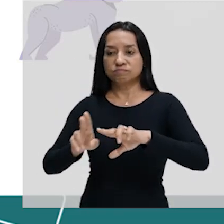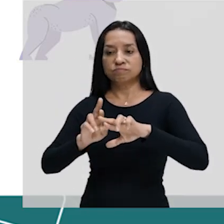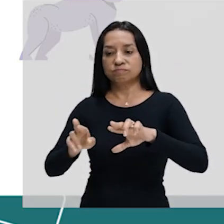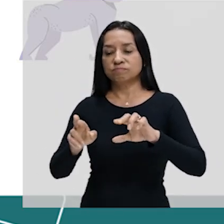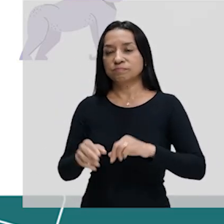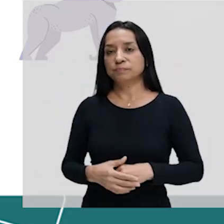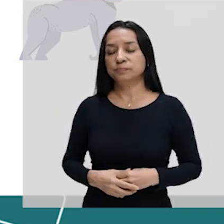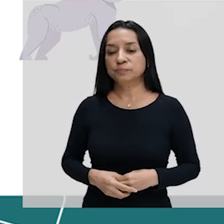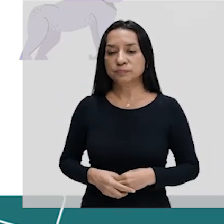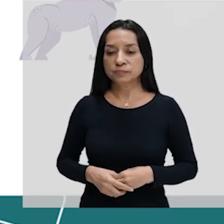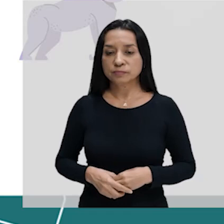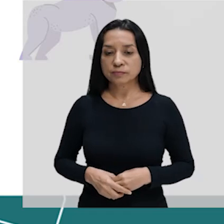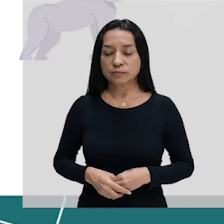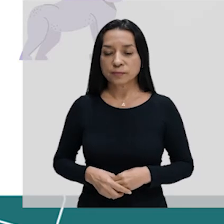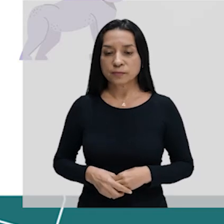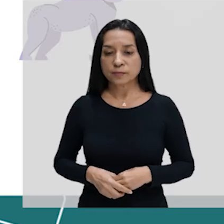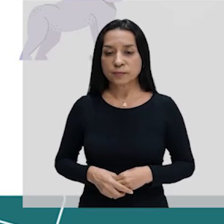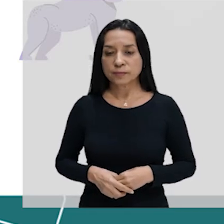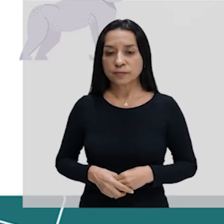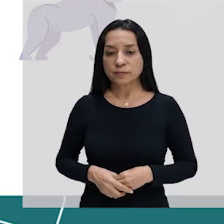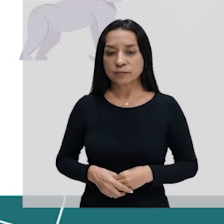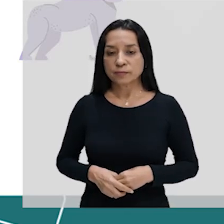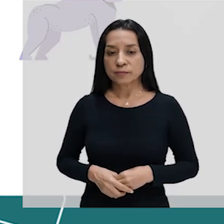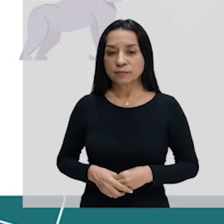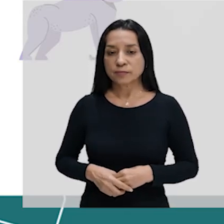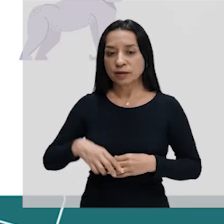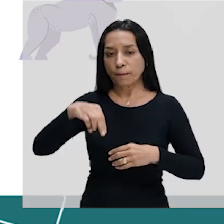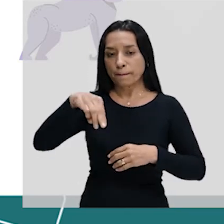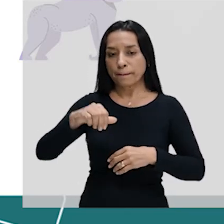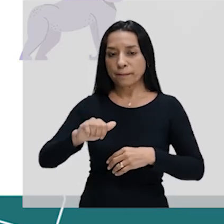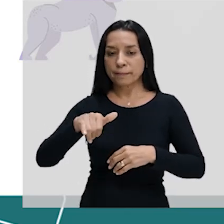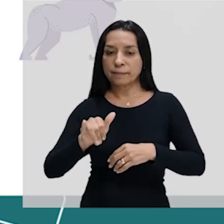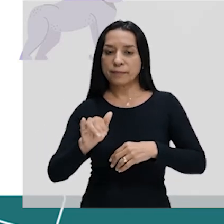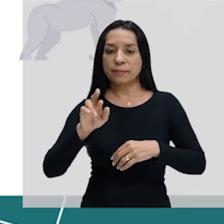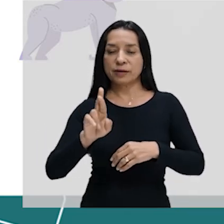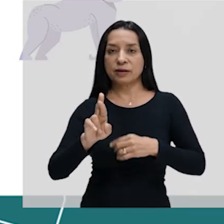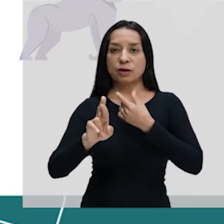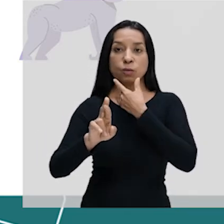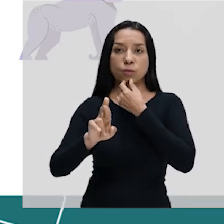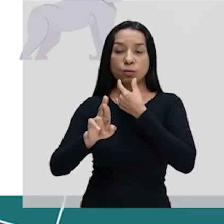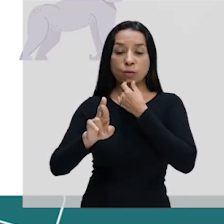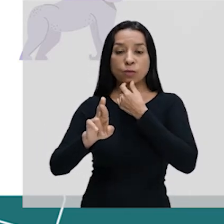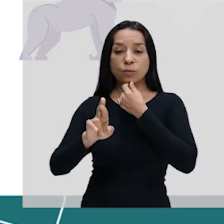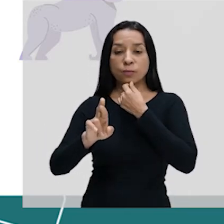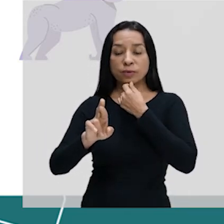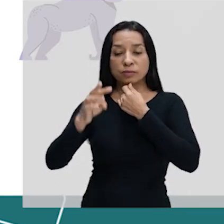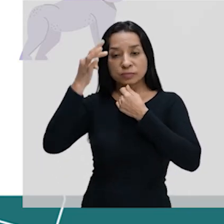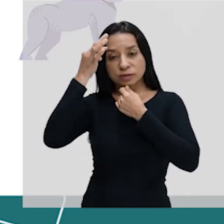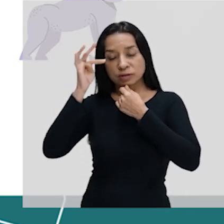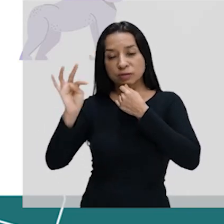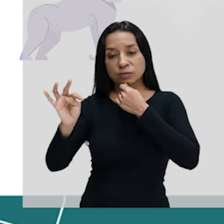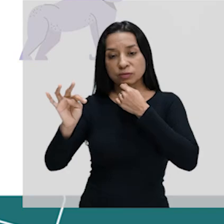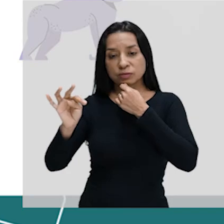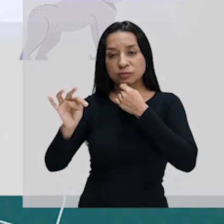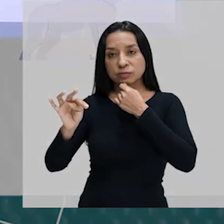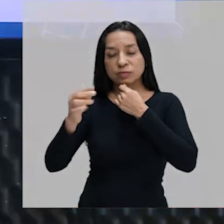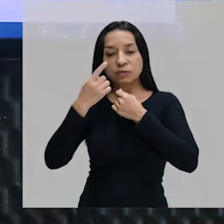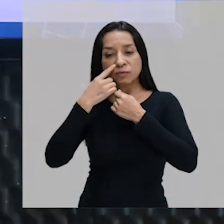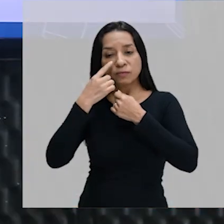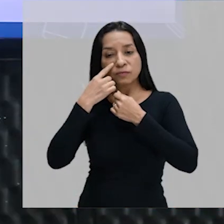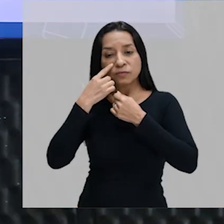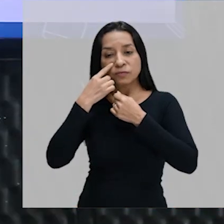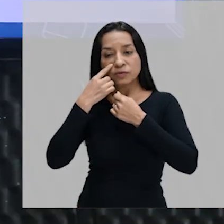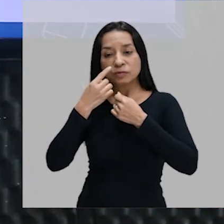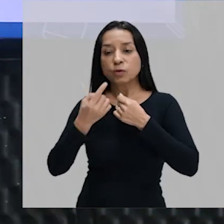mesma espécie, tá? O Ernest Mayr, ele levou em consideração a reprodução